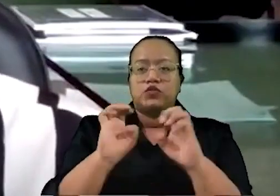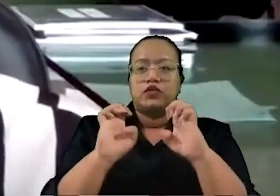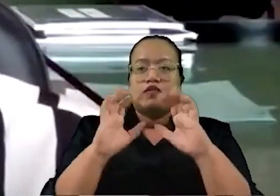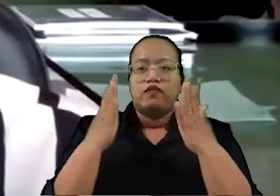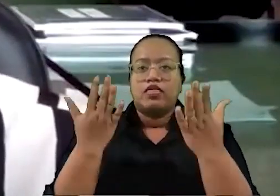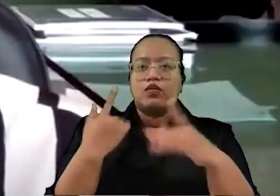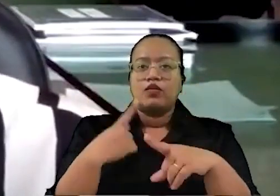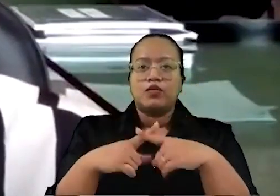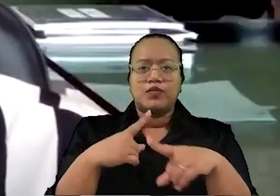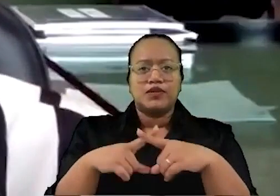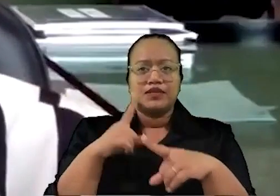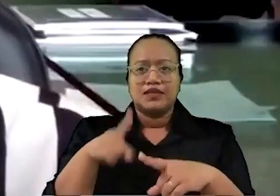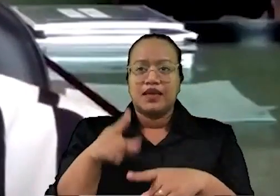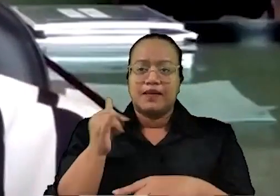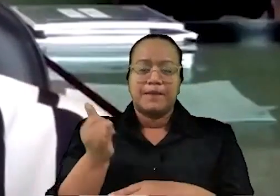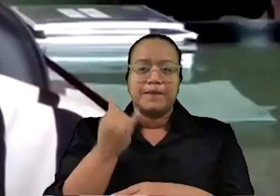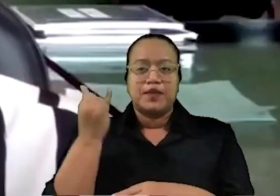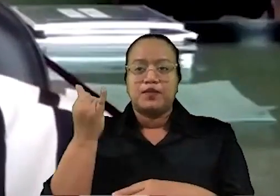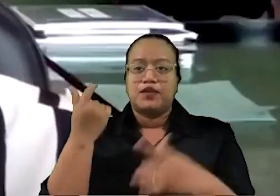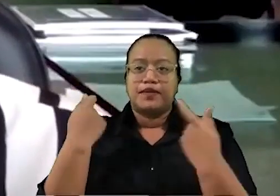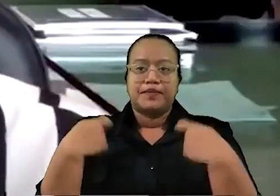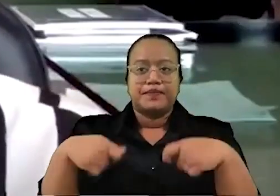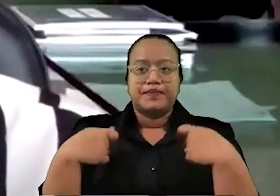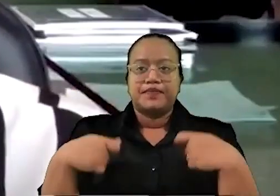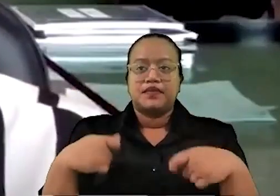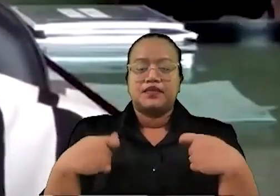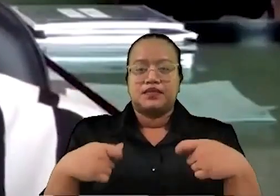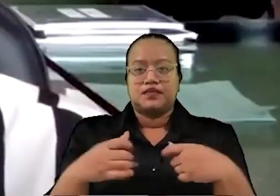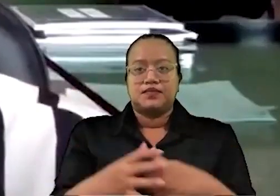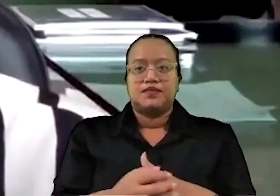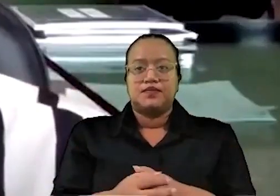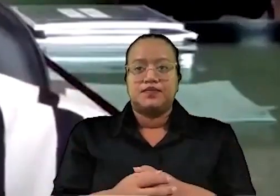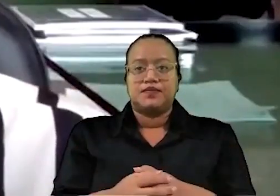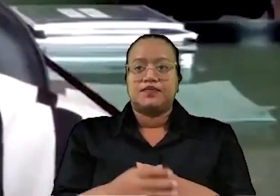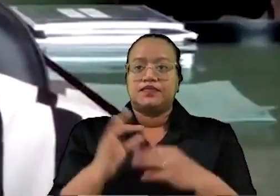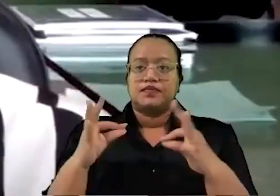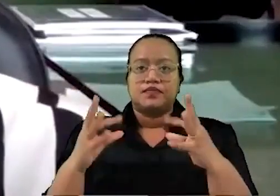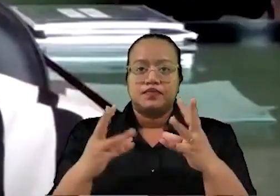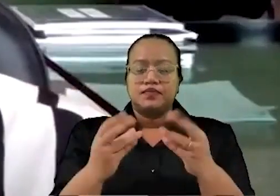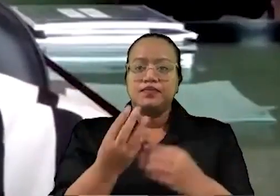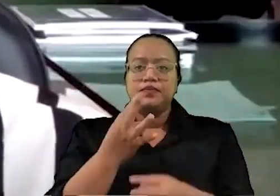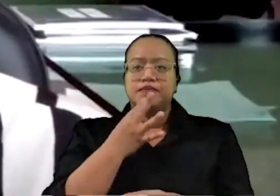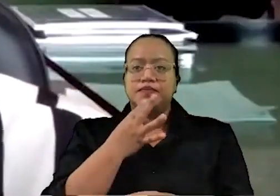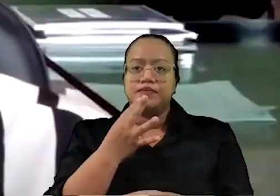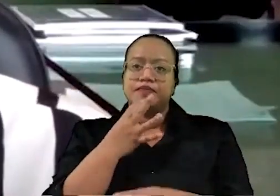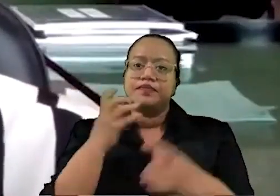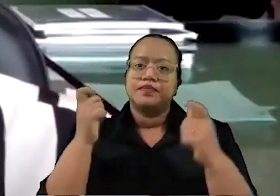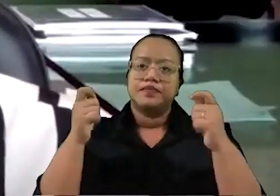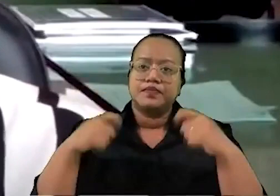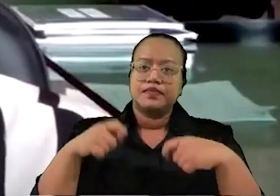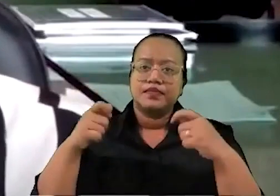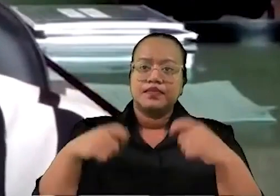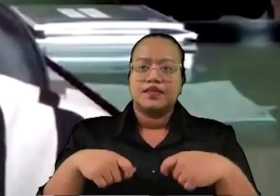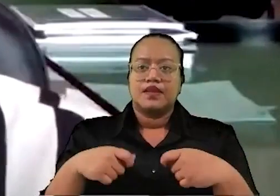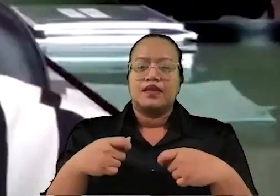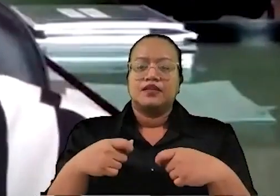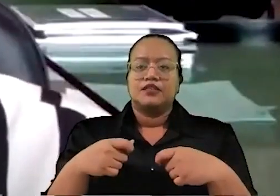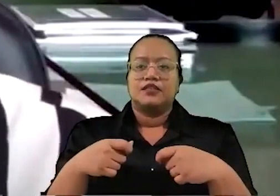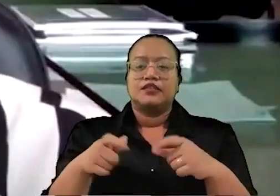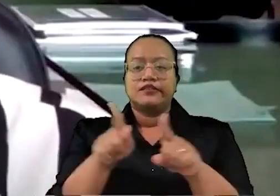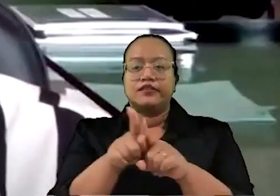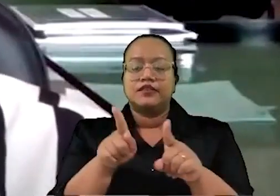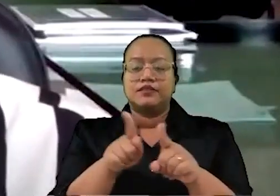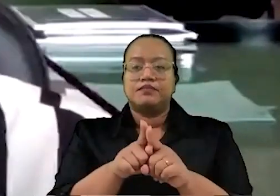doutora Daldice, que todos conheçam as possibilidades, né, as vantagens que o